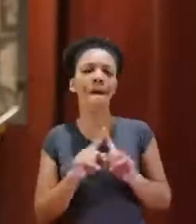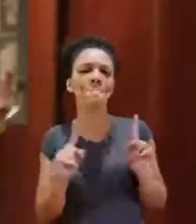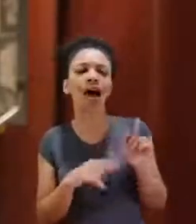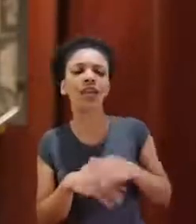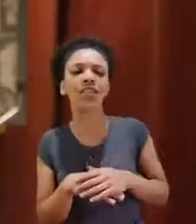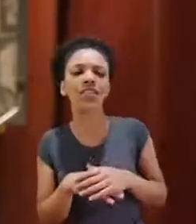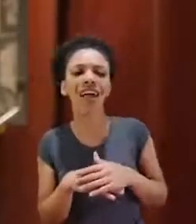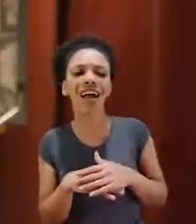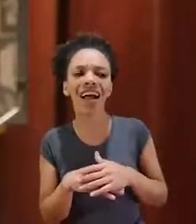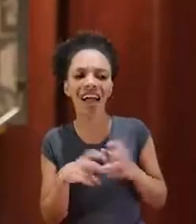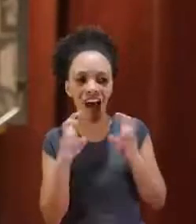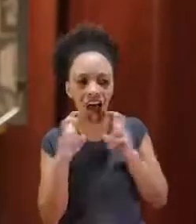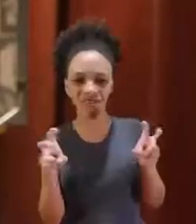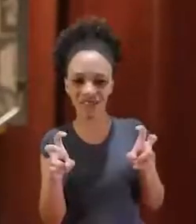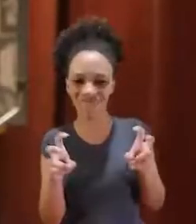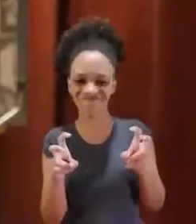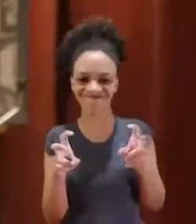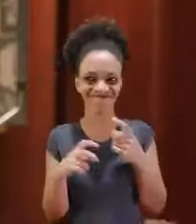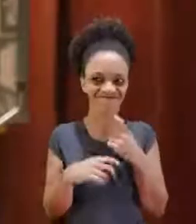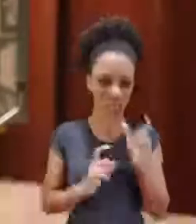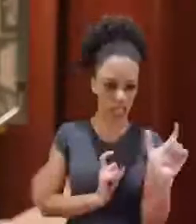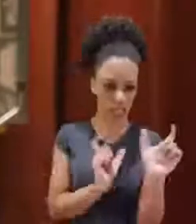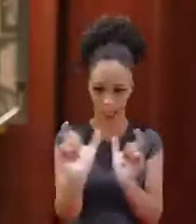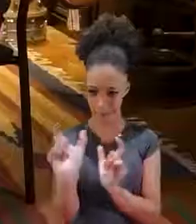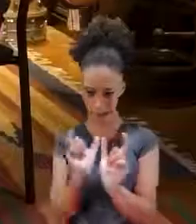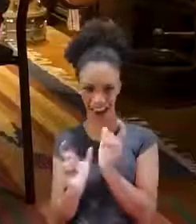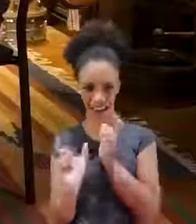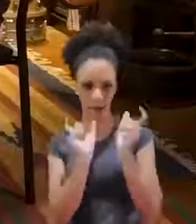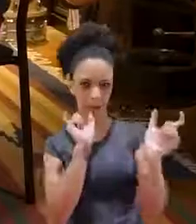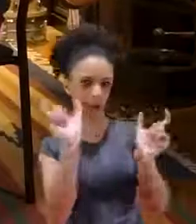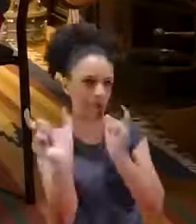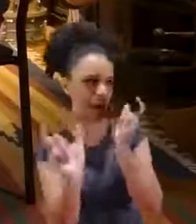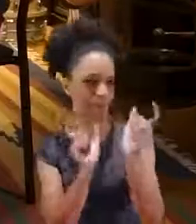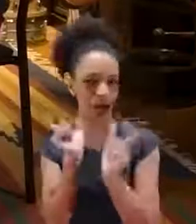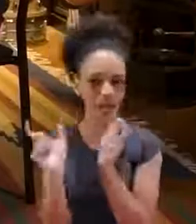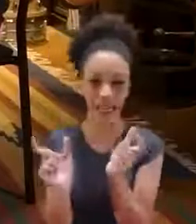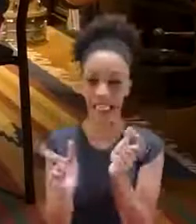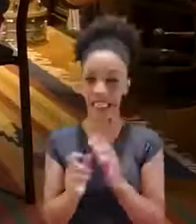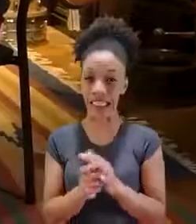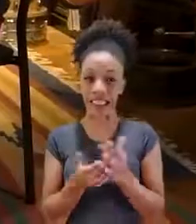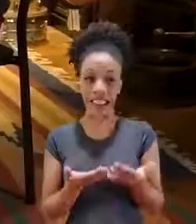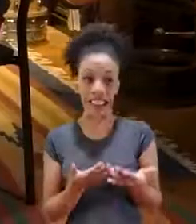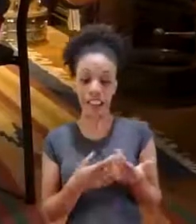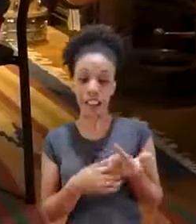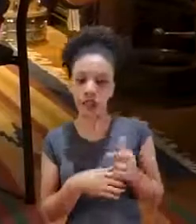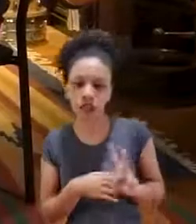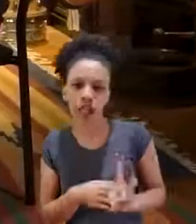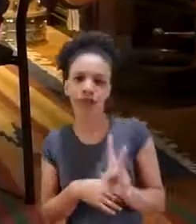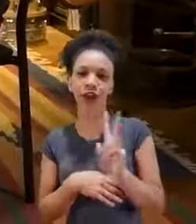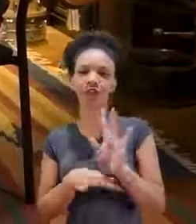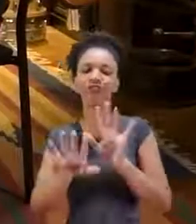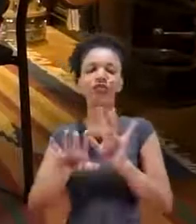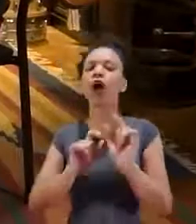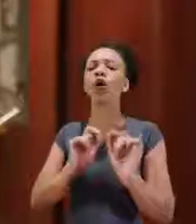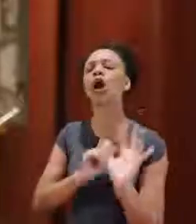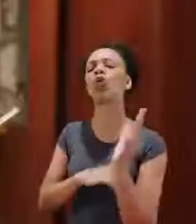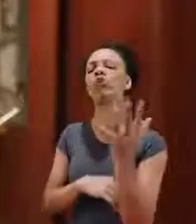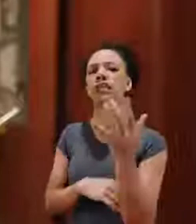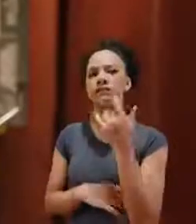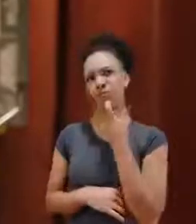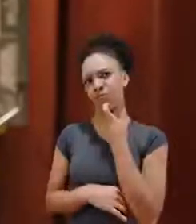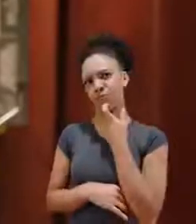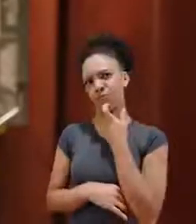o eco né Tem eh eh tipo para coisas que você de valoriza o reco-reco entendi entendeu o que acontece